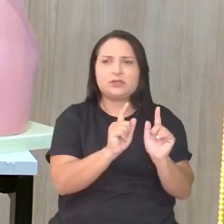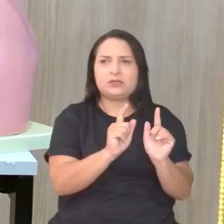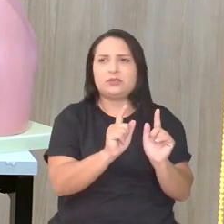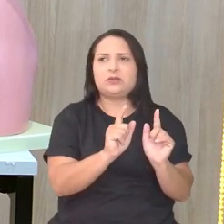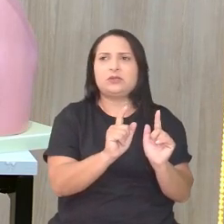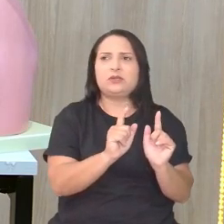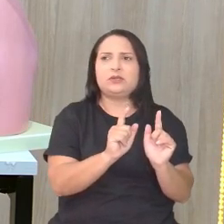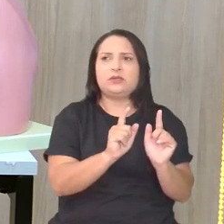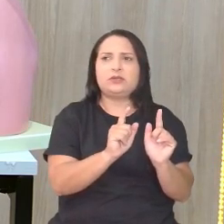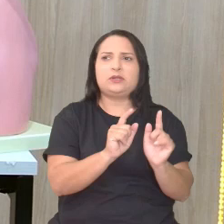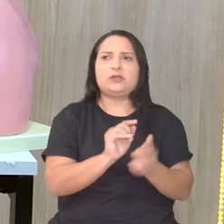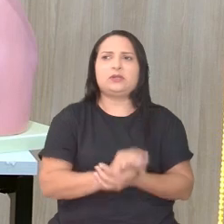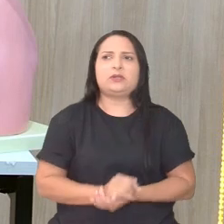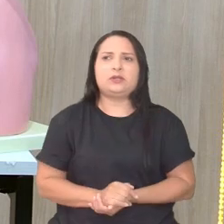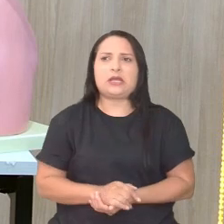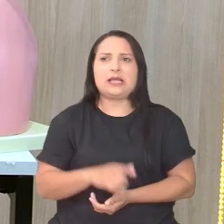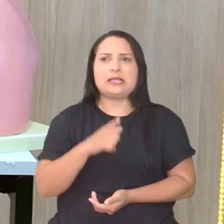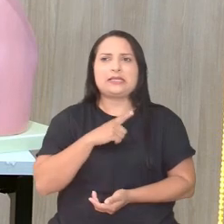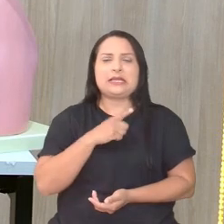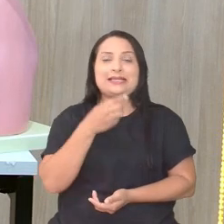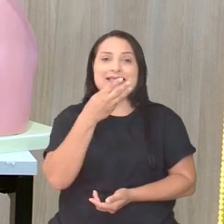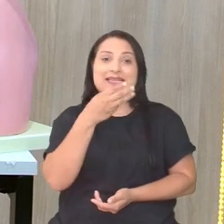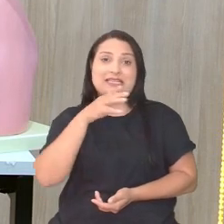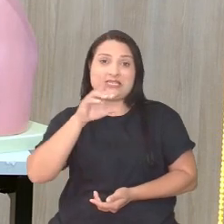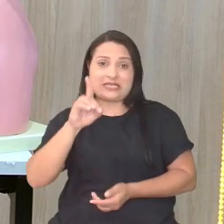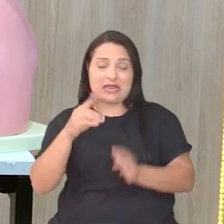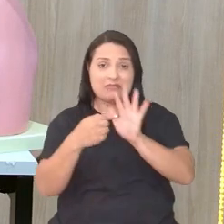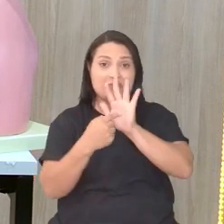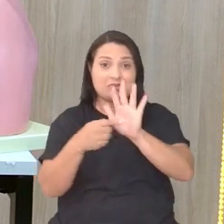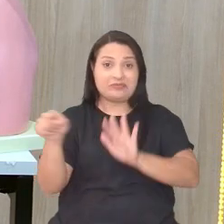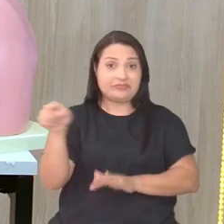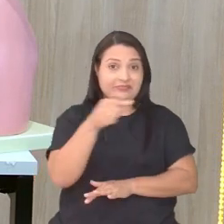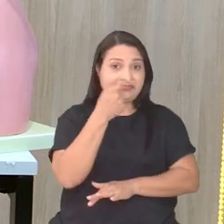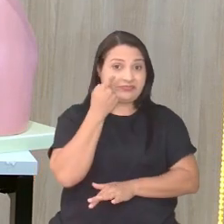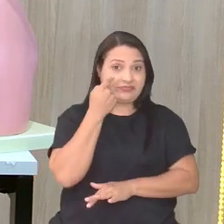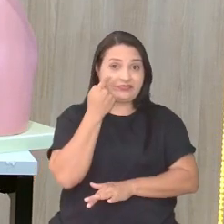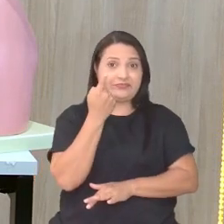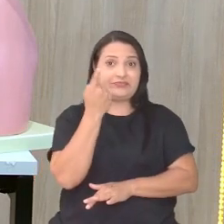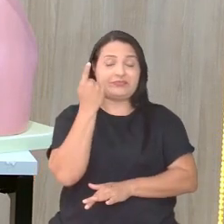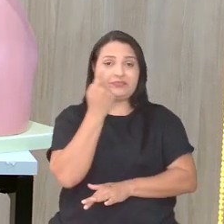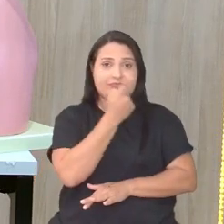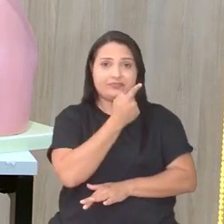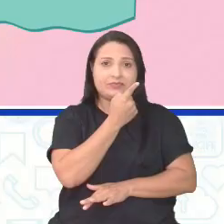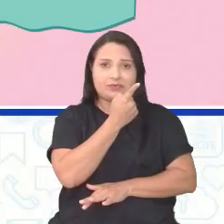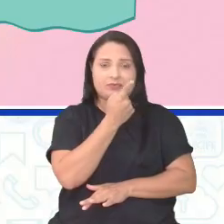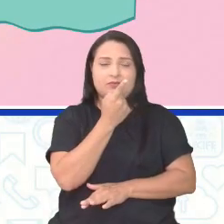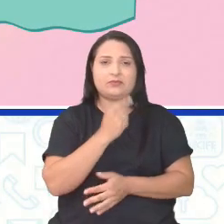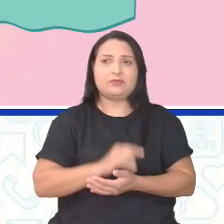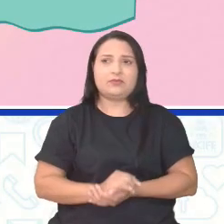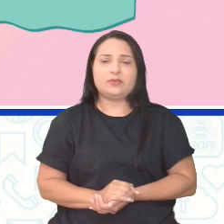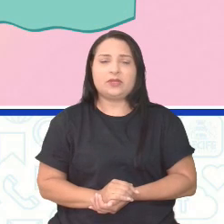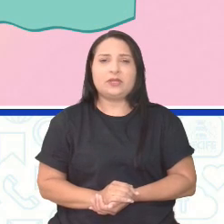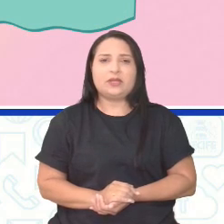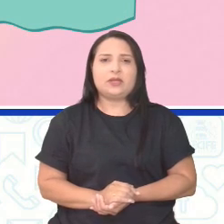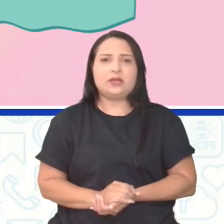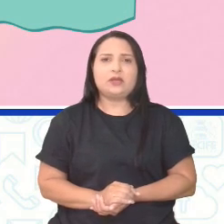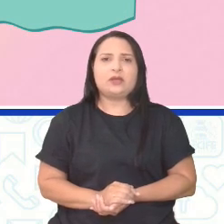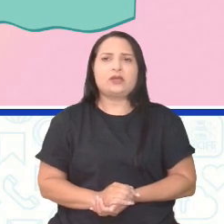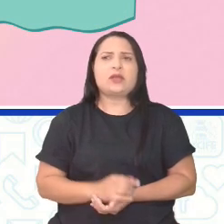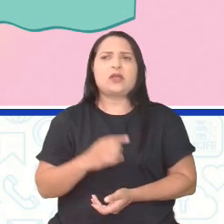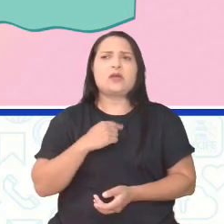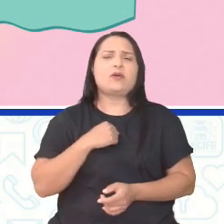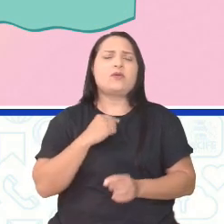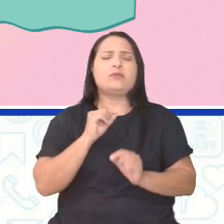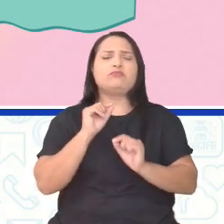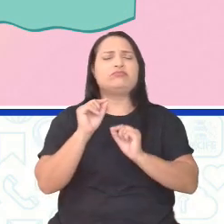de tecido representativo em 3D. Então, a partir dessa imagem, eu acredito que dá para a gente ver o que eu estava